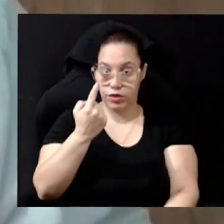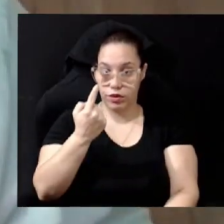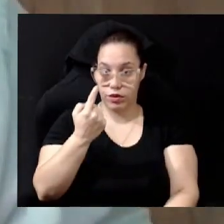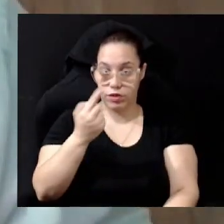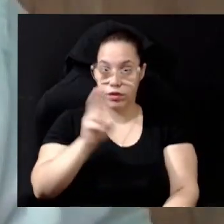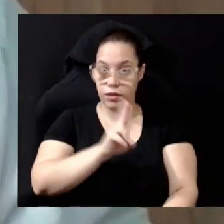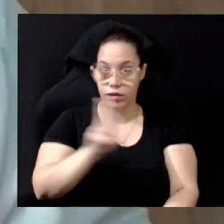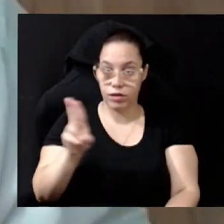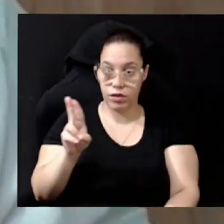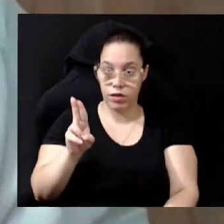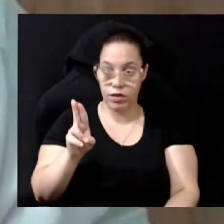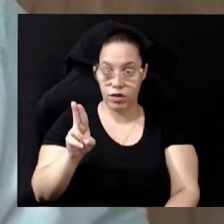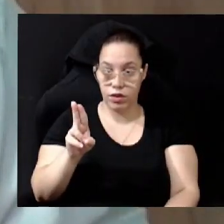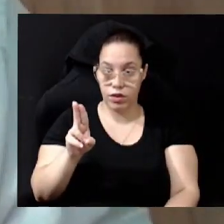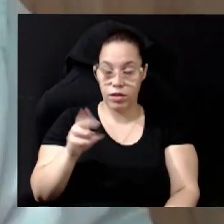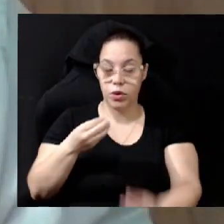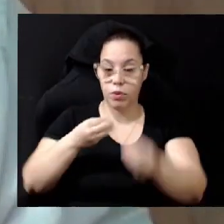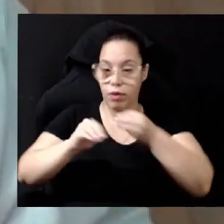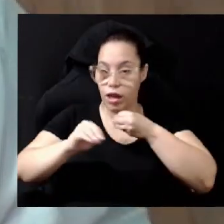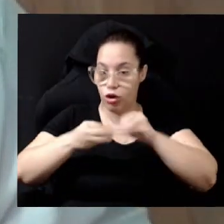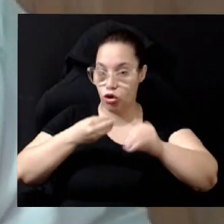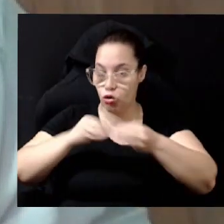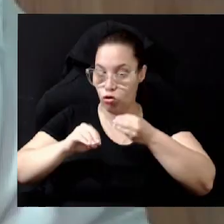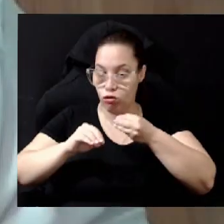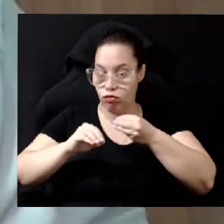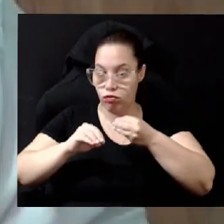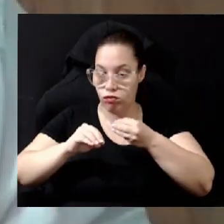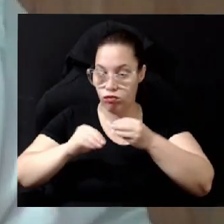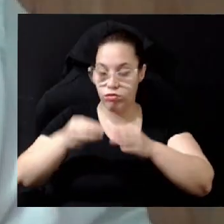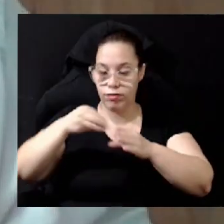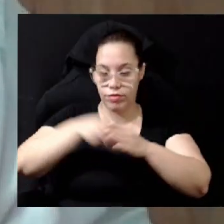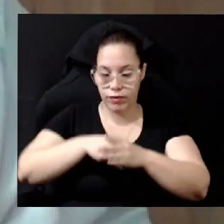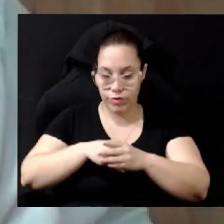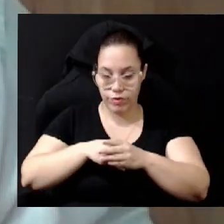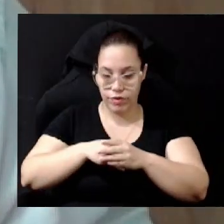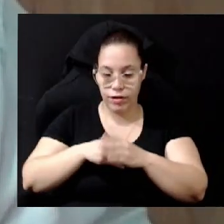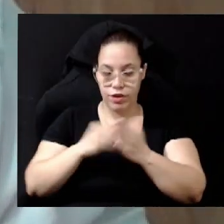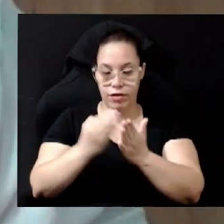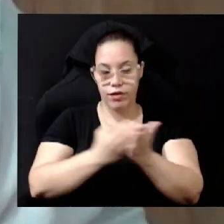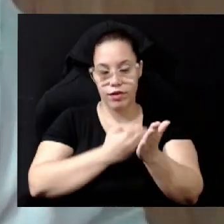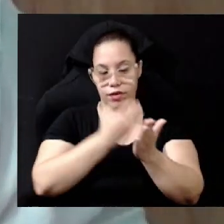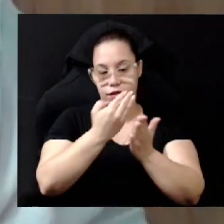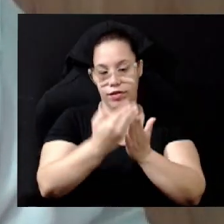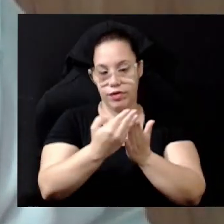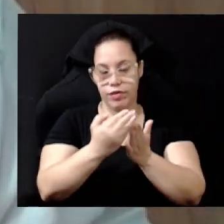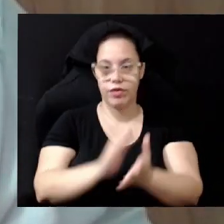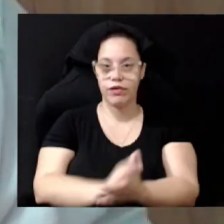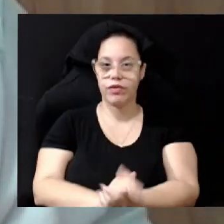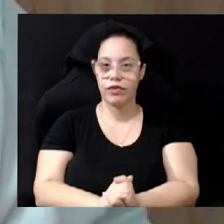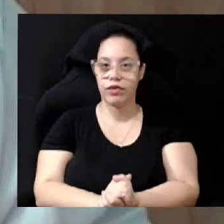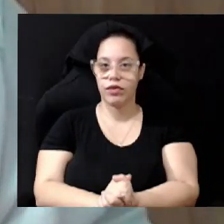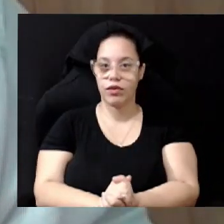primeiro poema do livro, que se chama Poemas de Plástico, que ele introduz a obra.